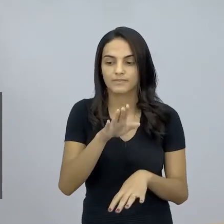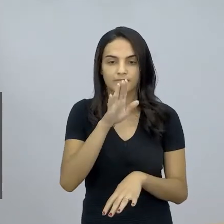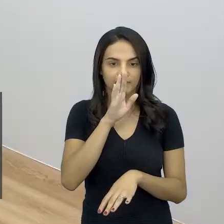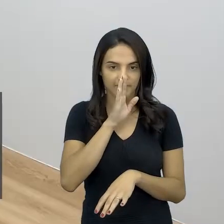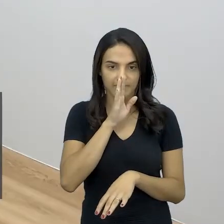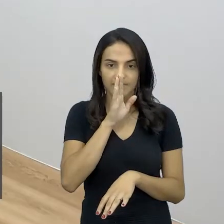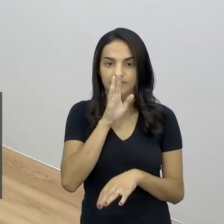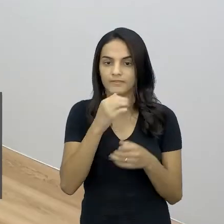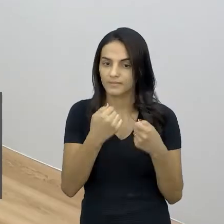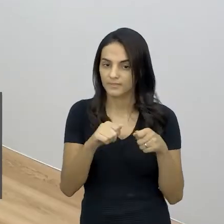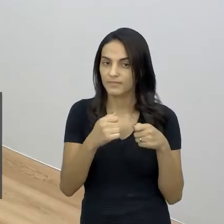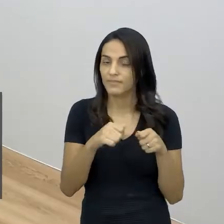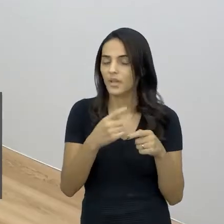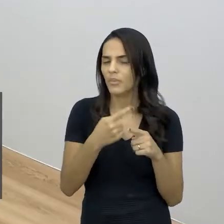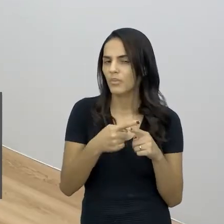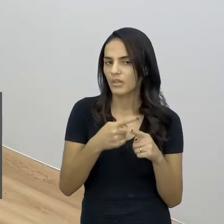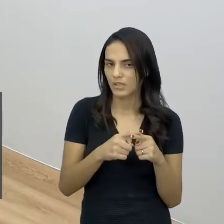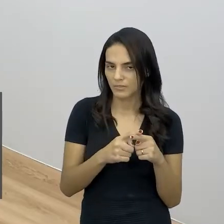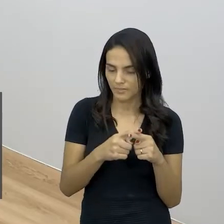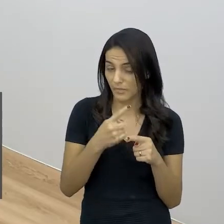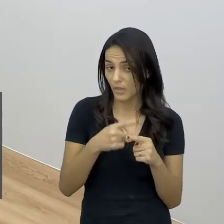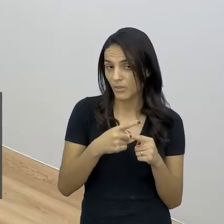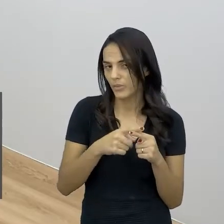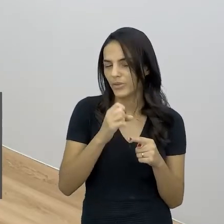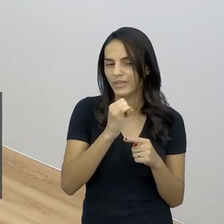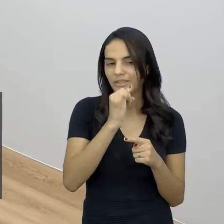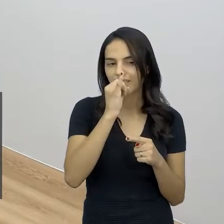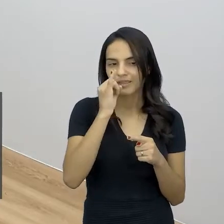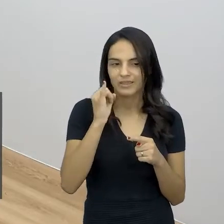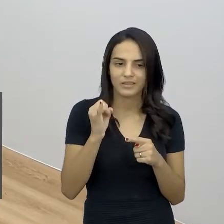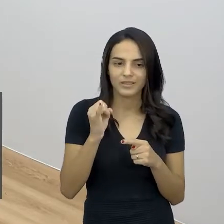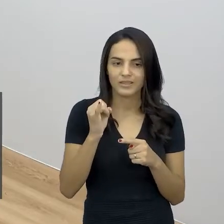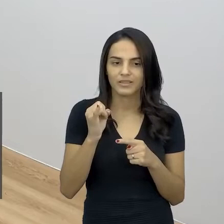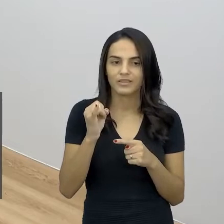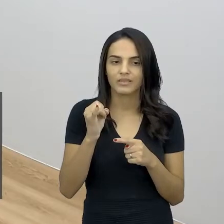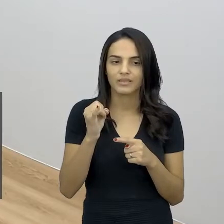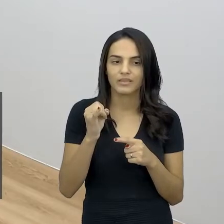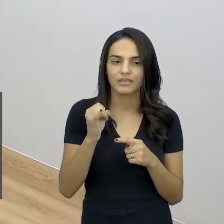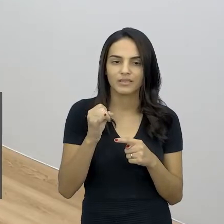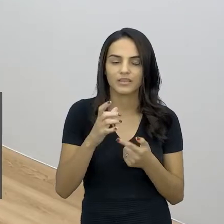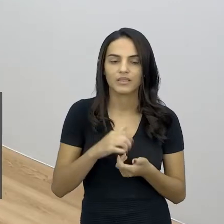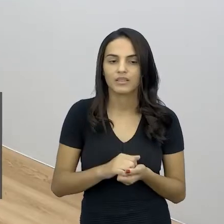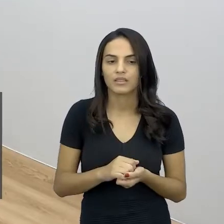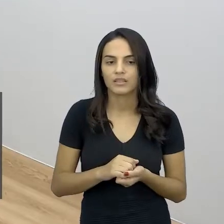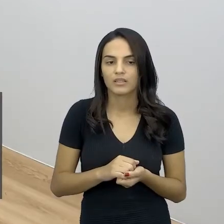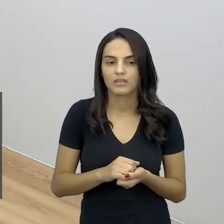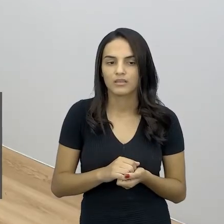no silêncio. Por quê? Porque se tiver aquele tal, não sei quem vai,